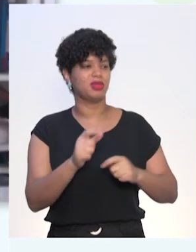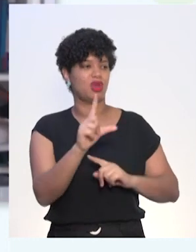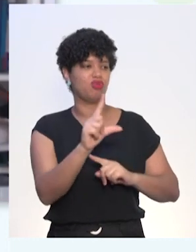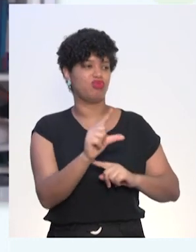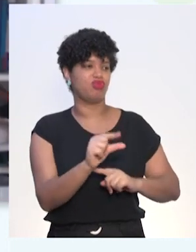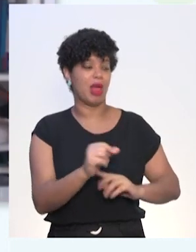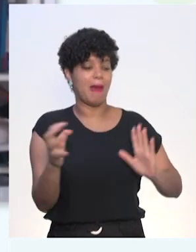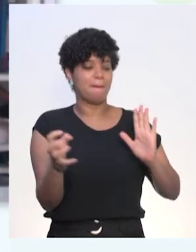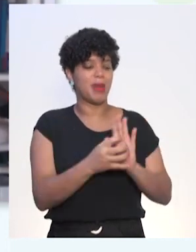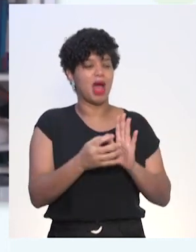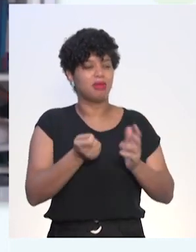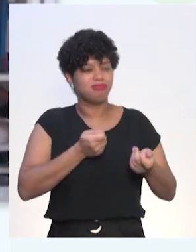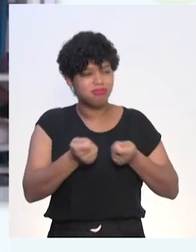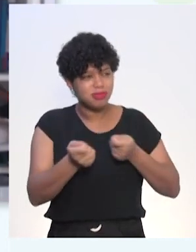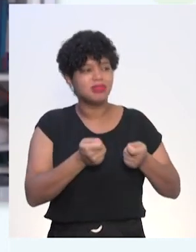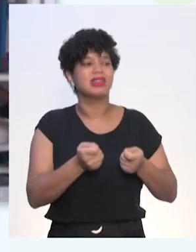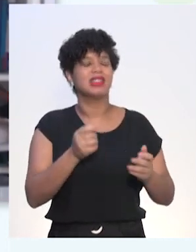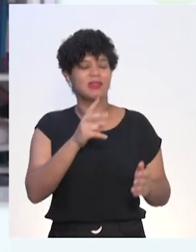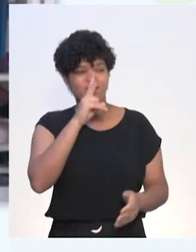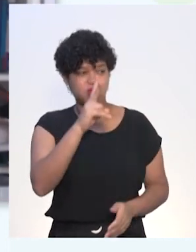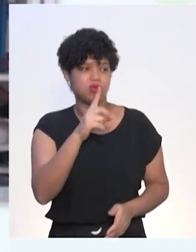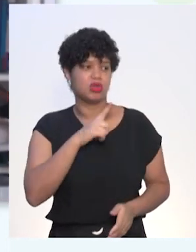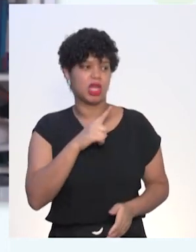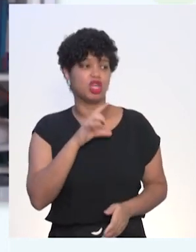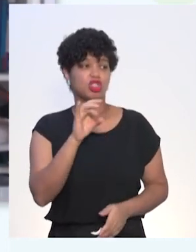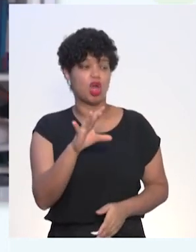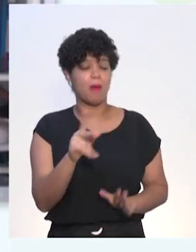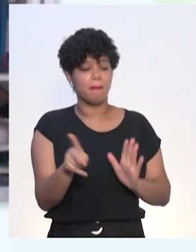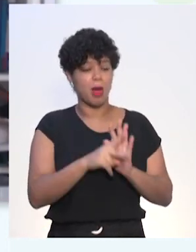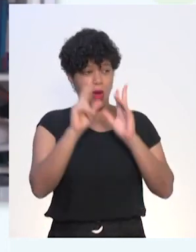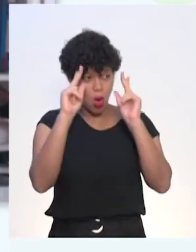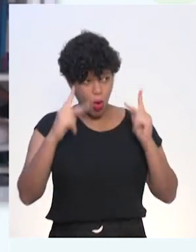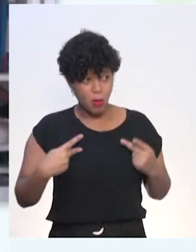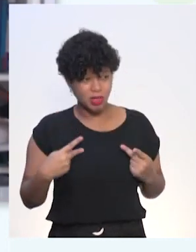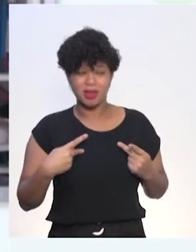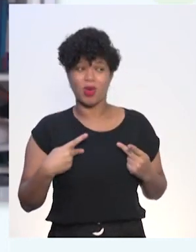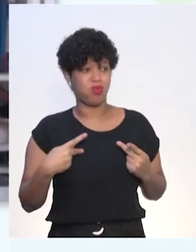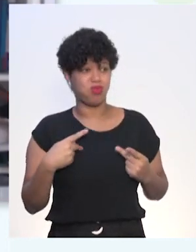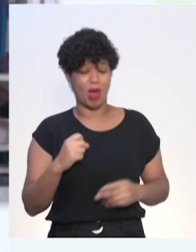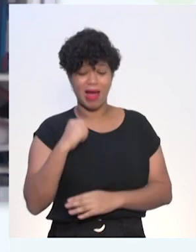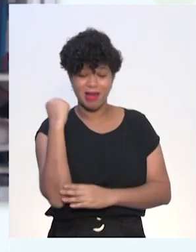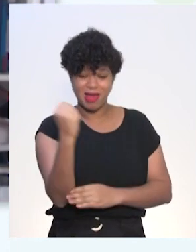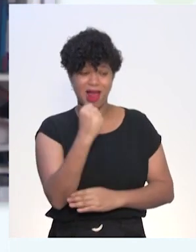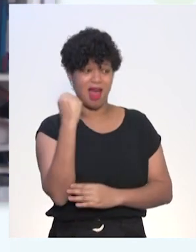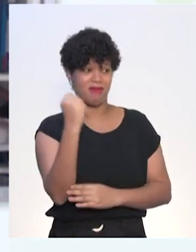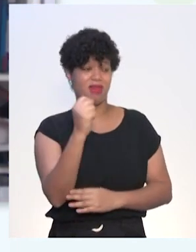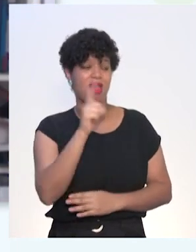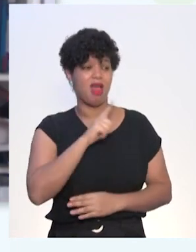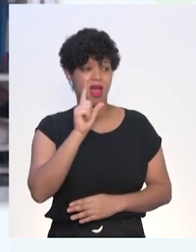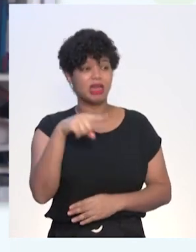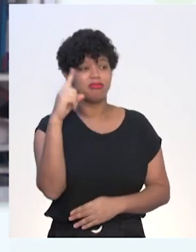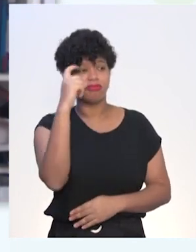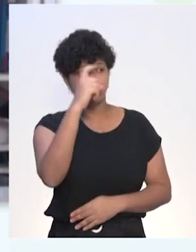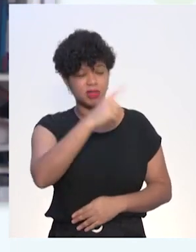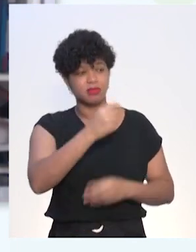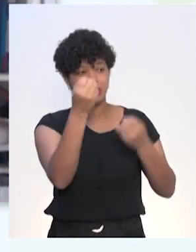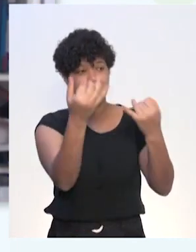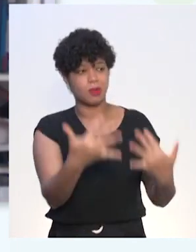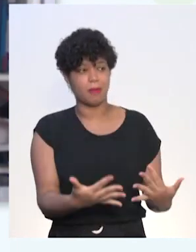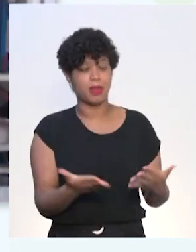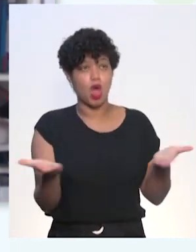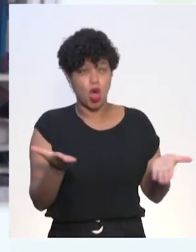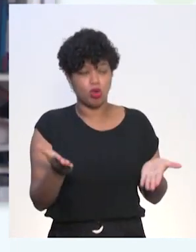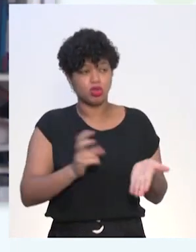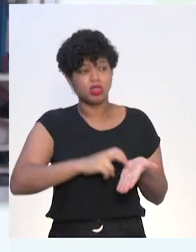Impacto econômico né Para Além da questão humanitária deve ser muito grave é difícil de dimensionar hoje de